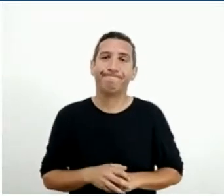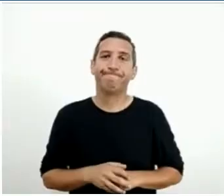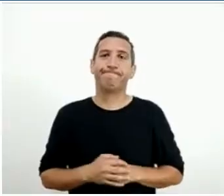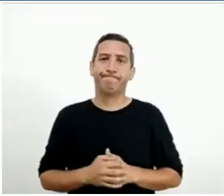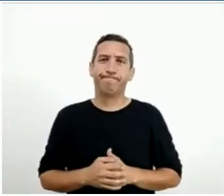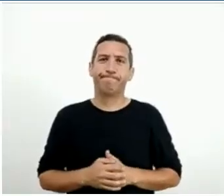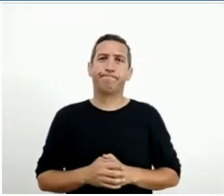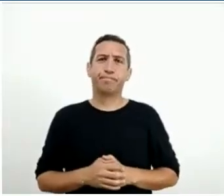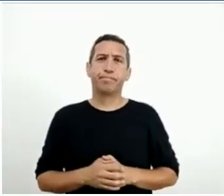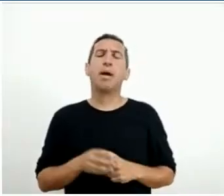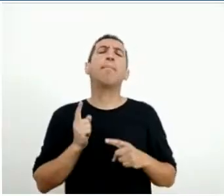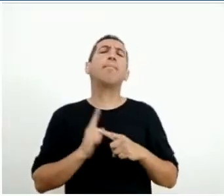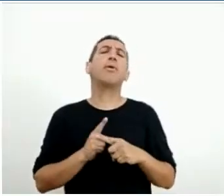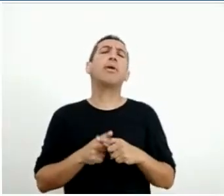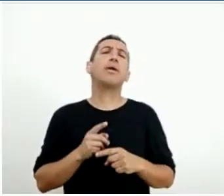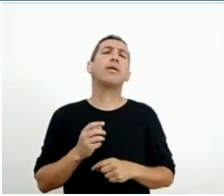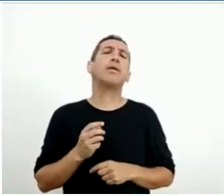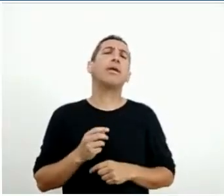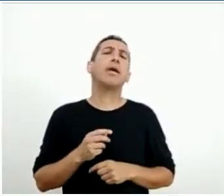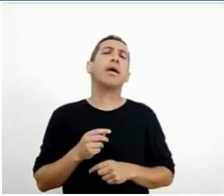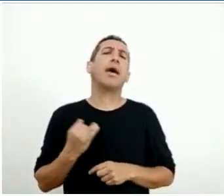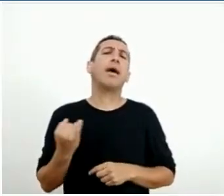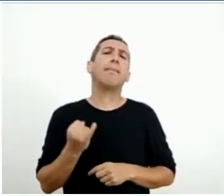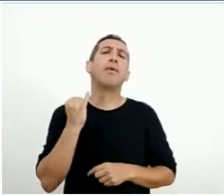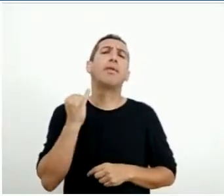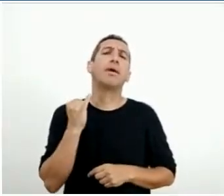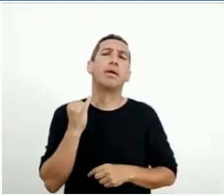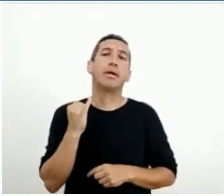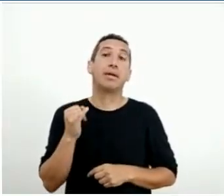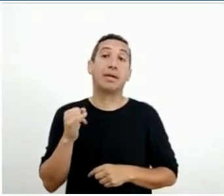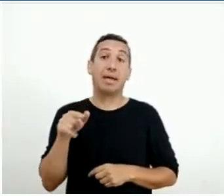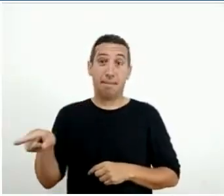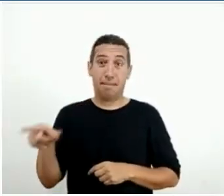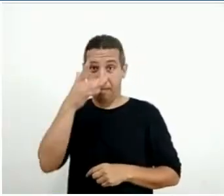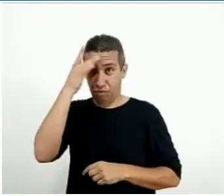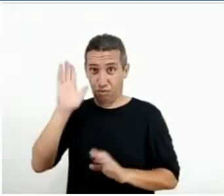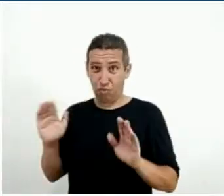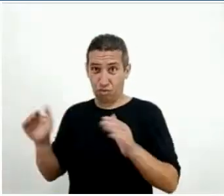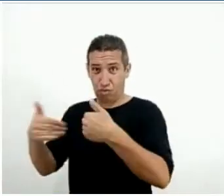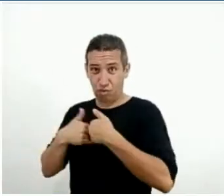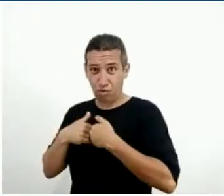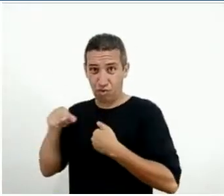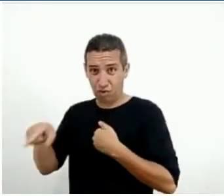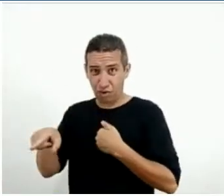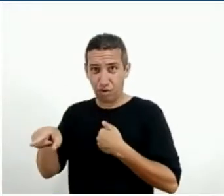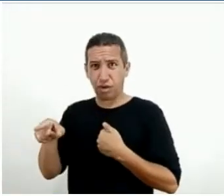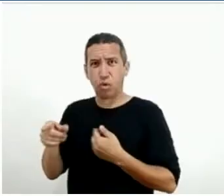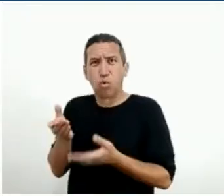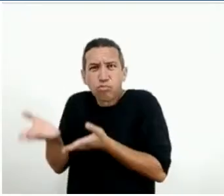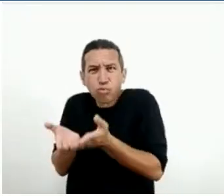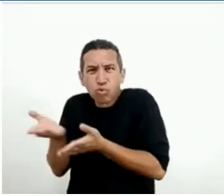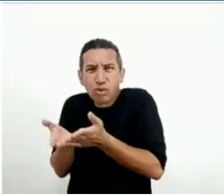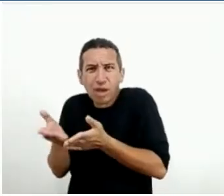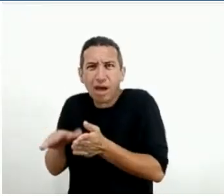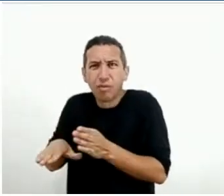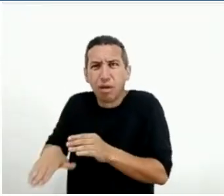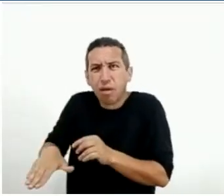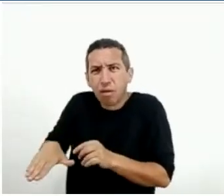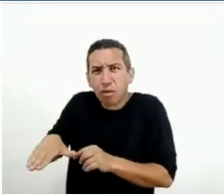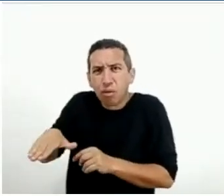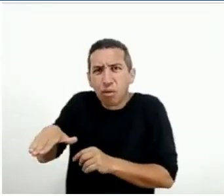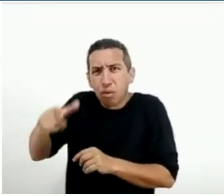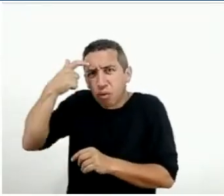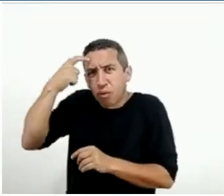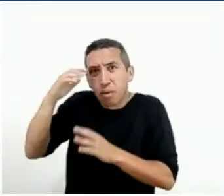tão importante você reconhecer precocemente? Porque o TEA, a intervenção precoce dada para a plasticidade cerebral é muito mais